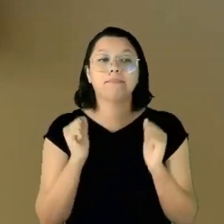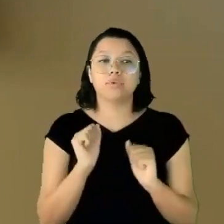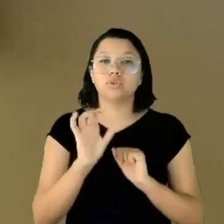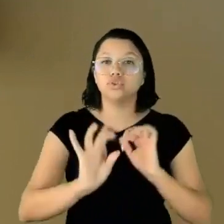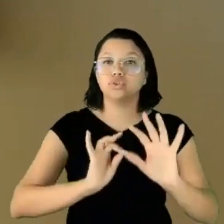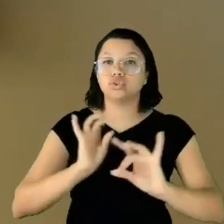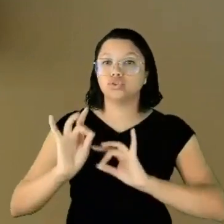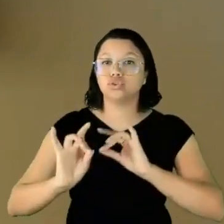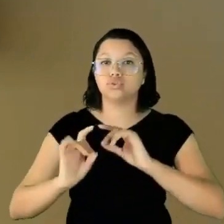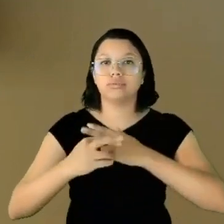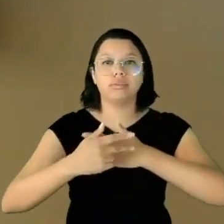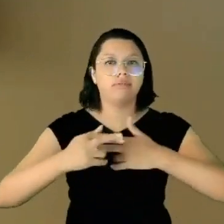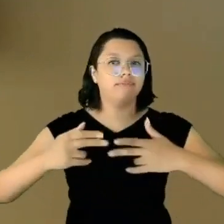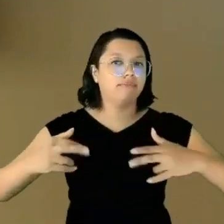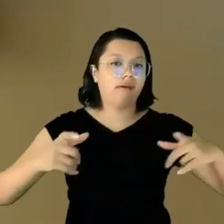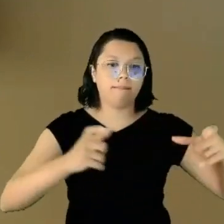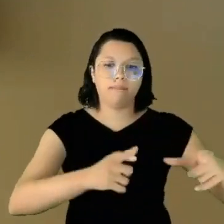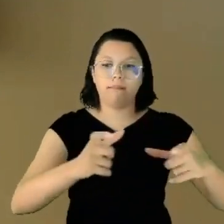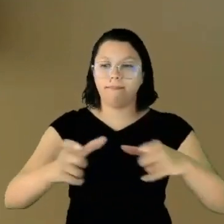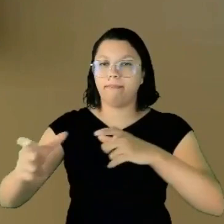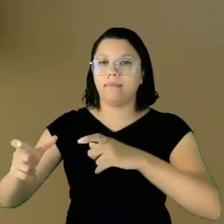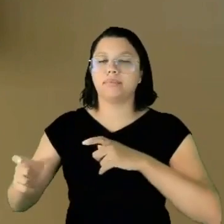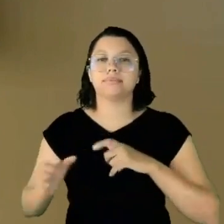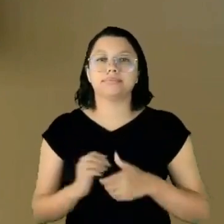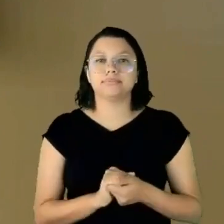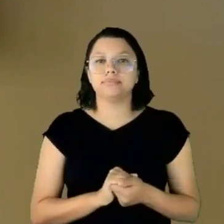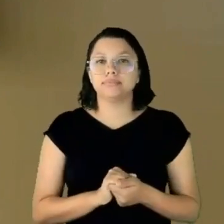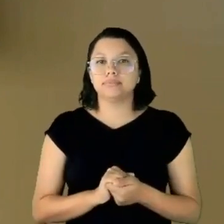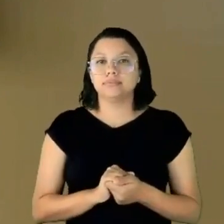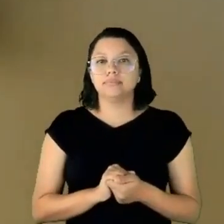selecionar várias unidades do BI ao mesmo tempo